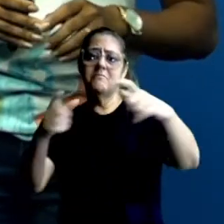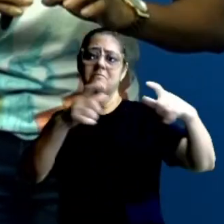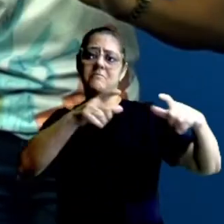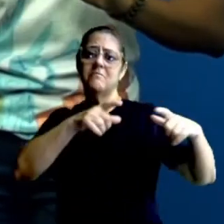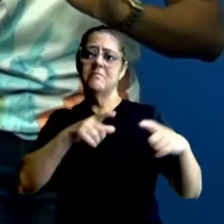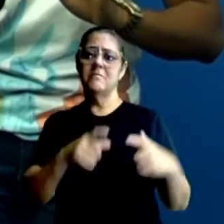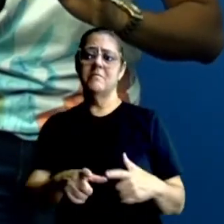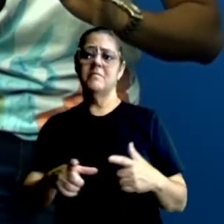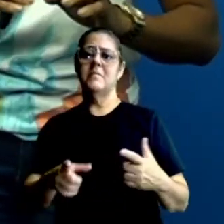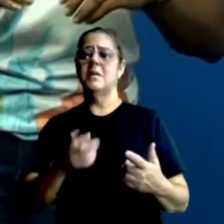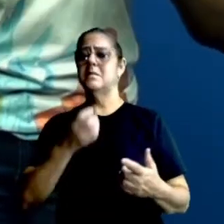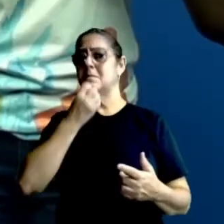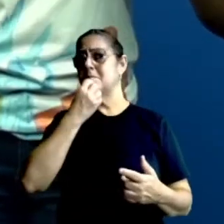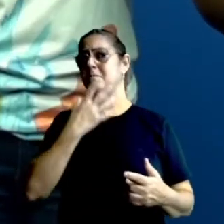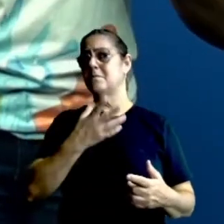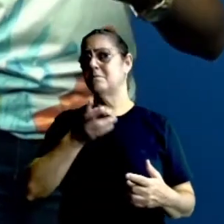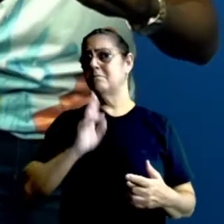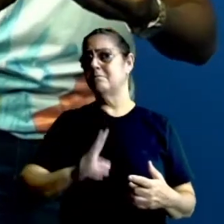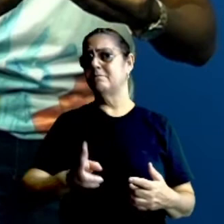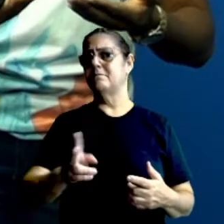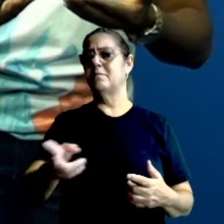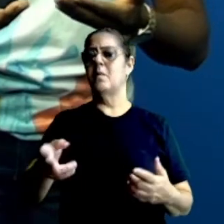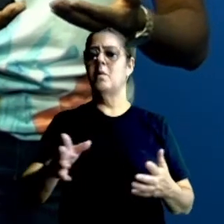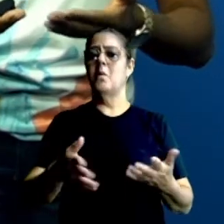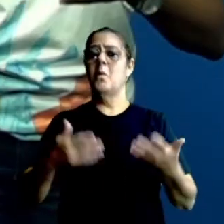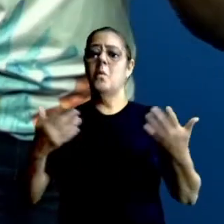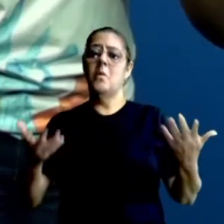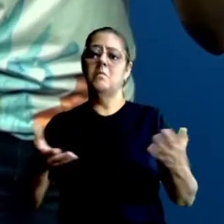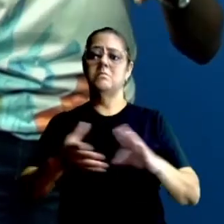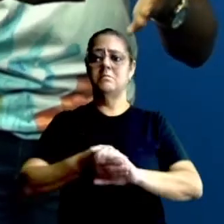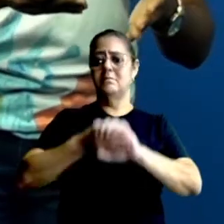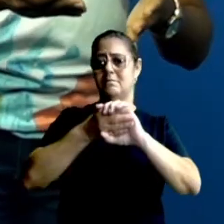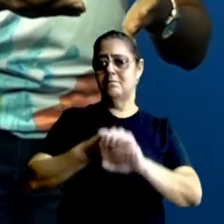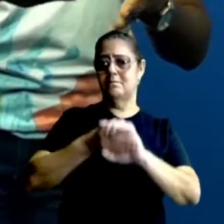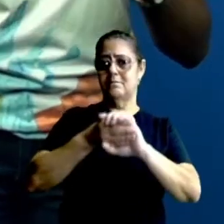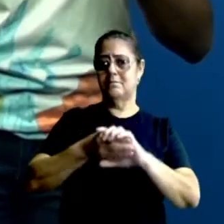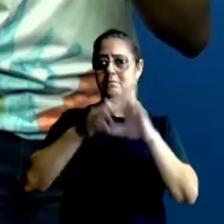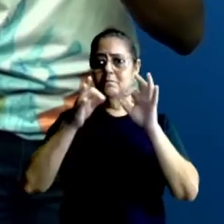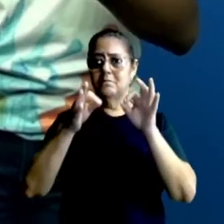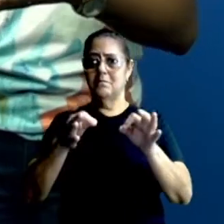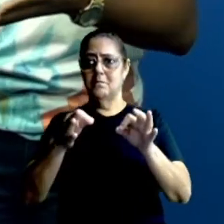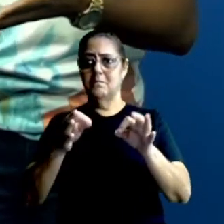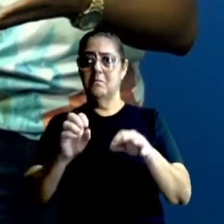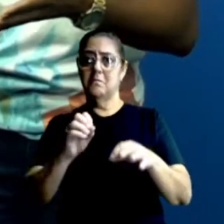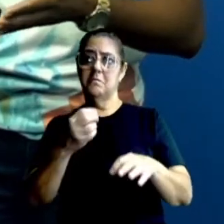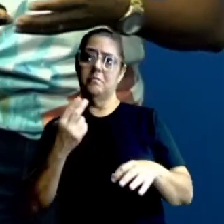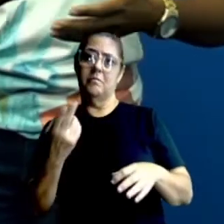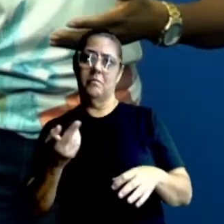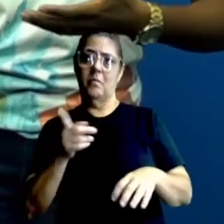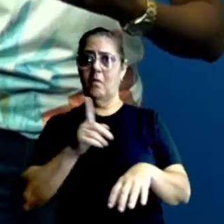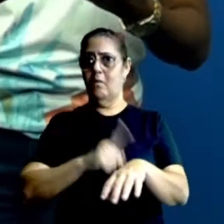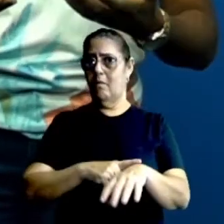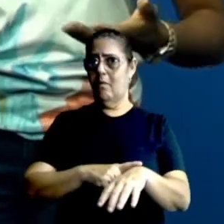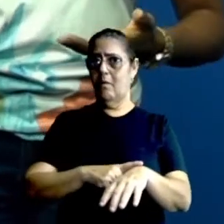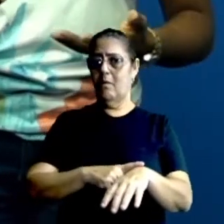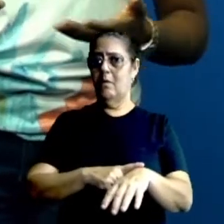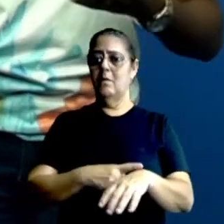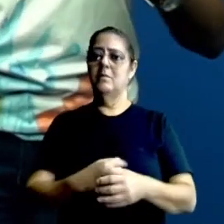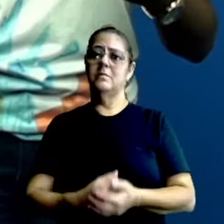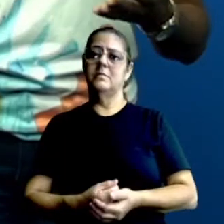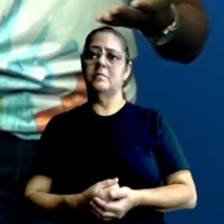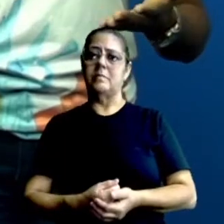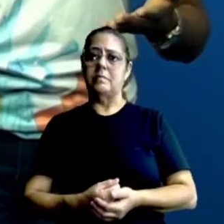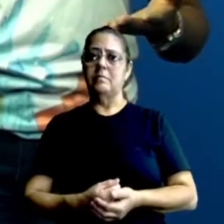esteja e é sempre bom a gente saber qual é o saudação certa para determinado local determinado a hora ou com